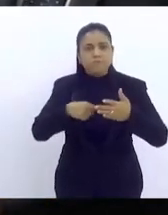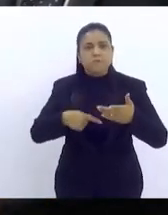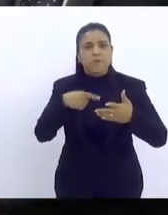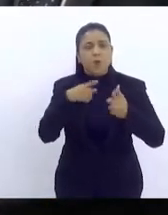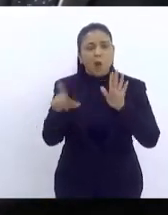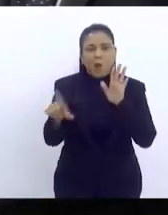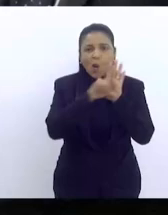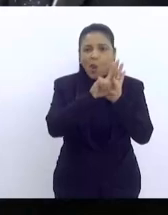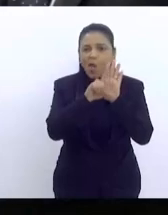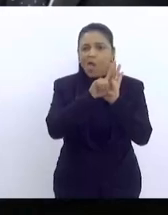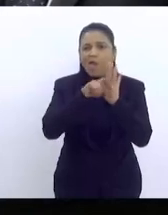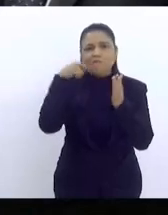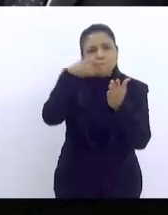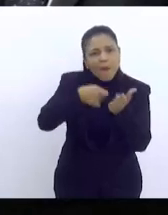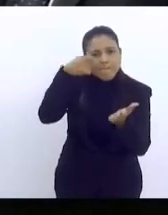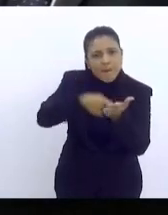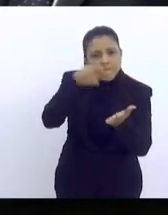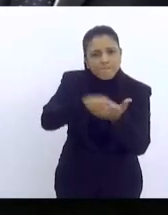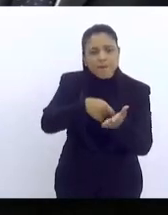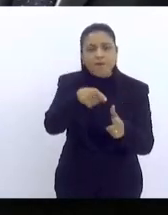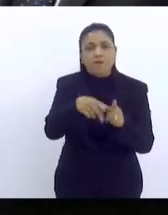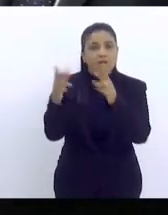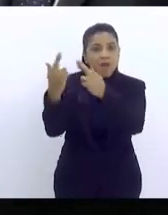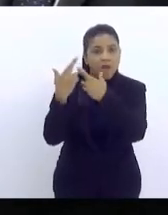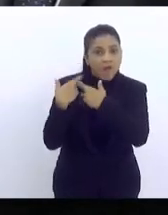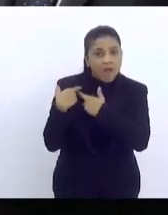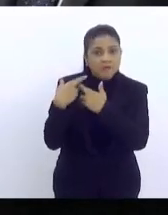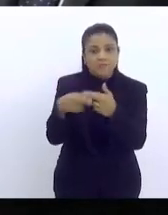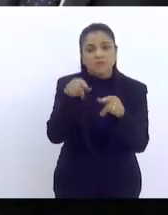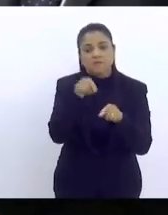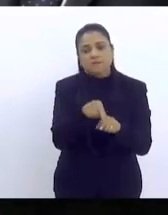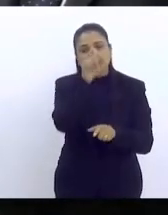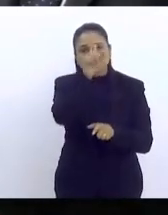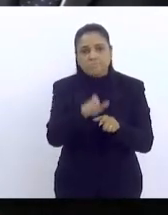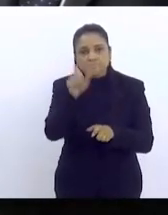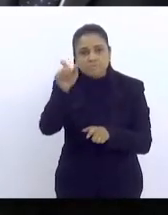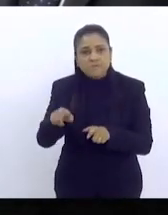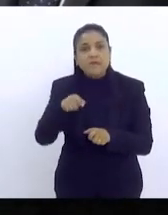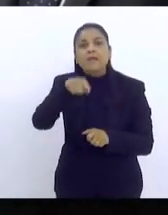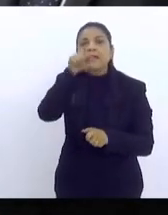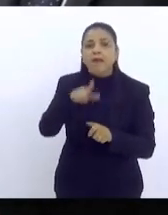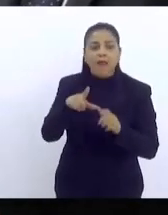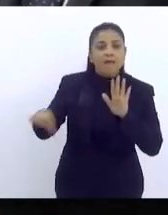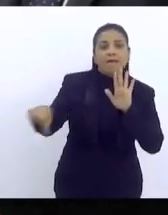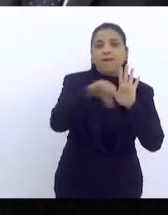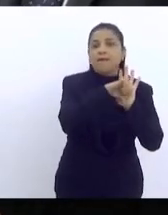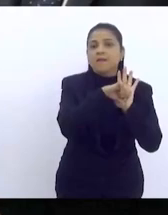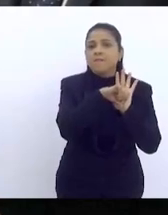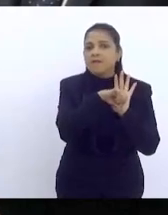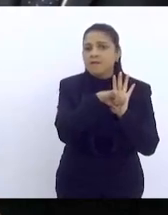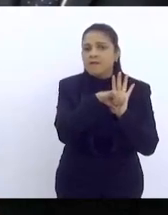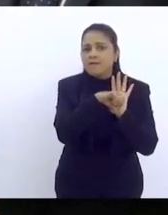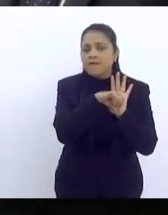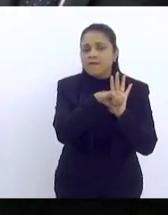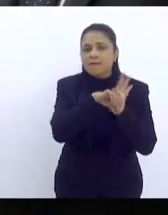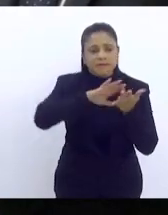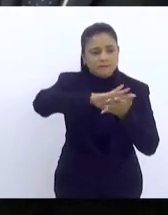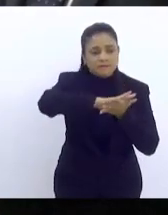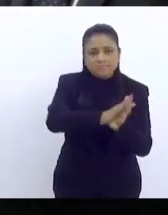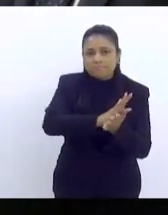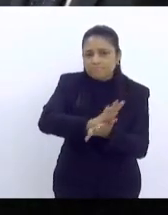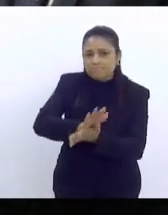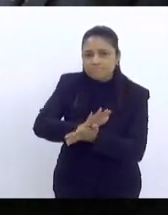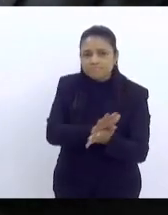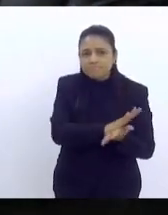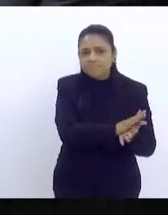e responsabilizar aqueles que Cometa em crimes e discriminações